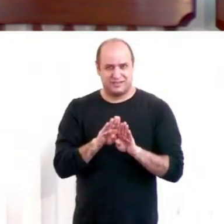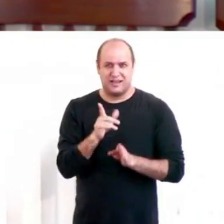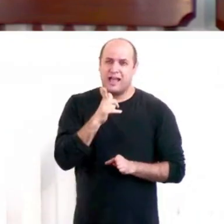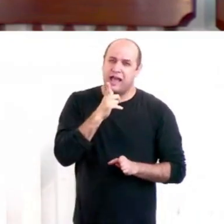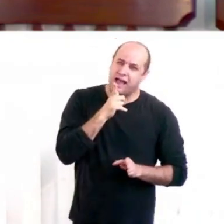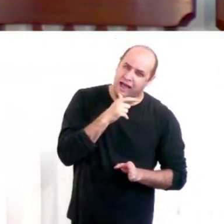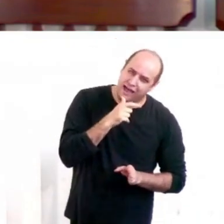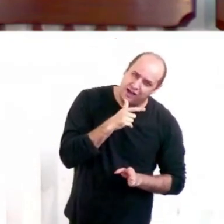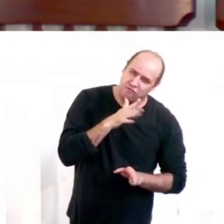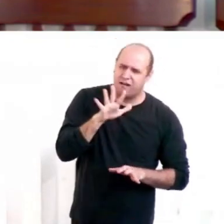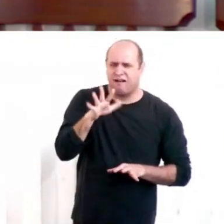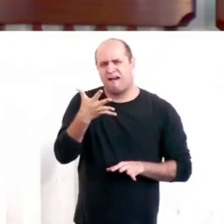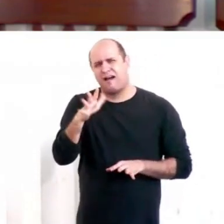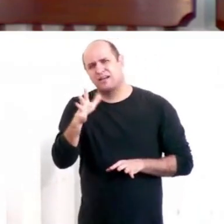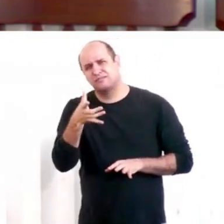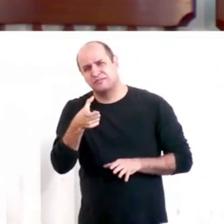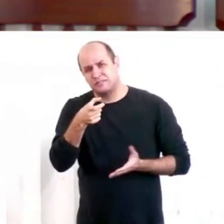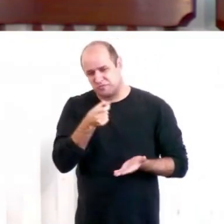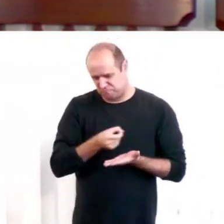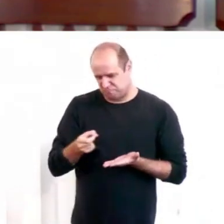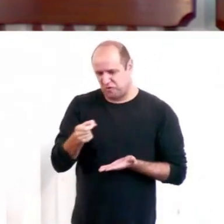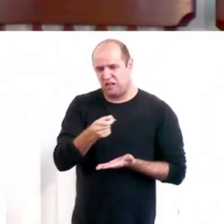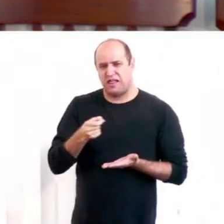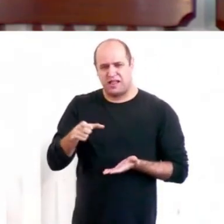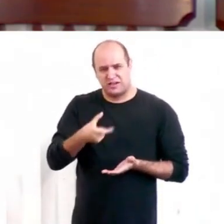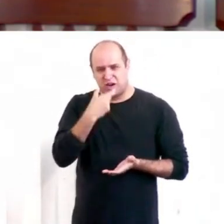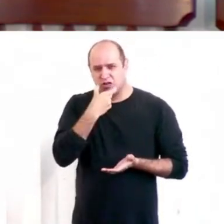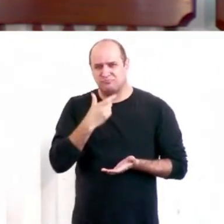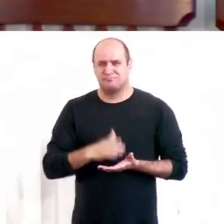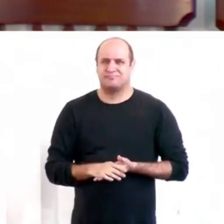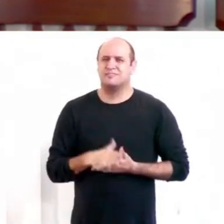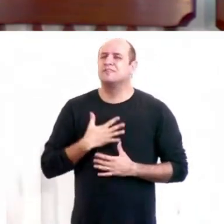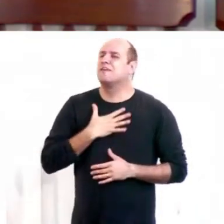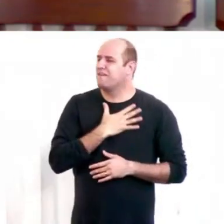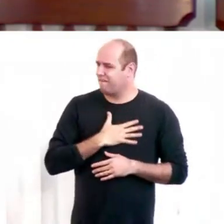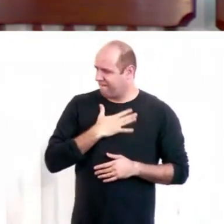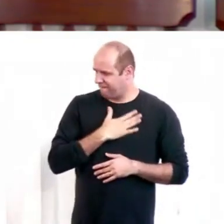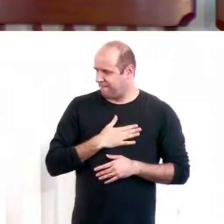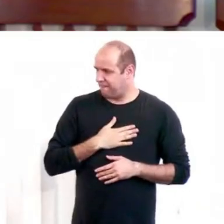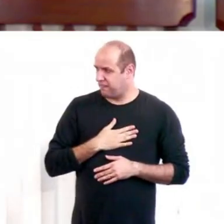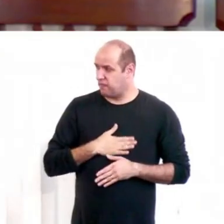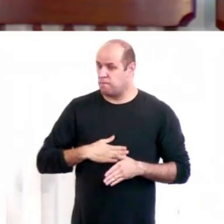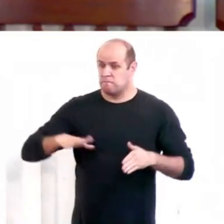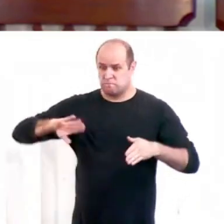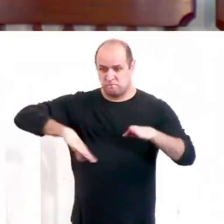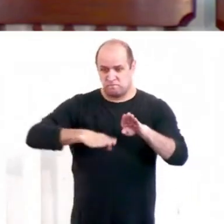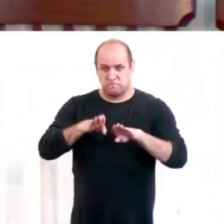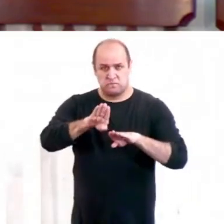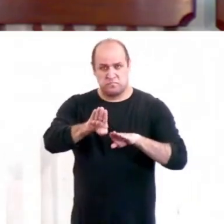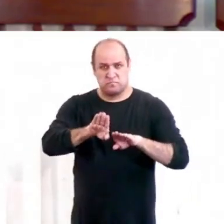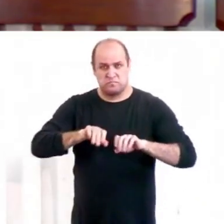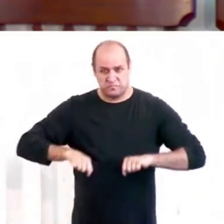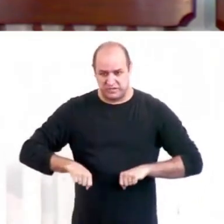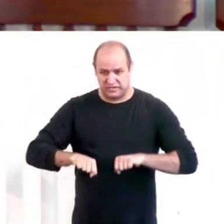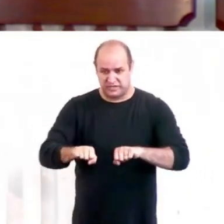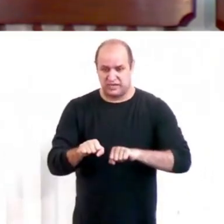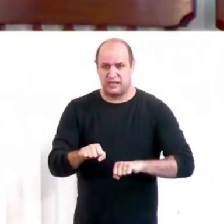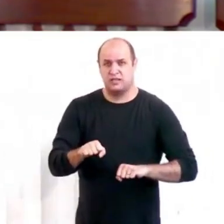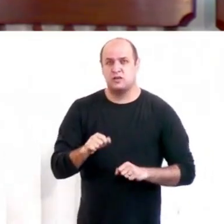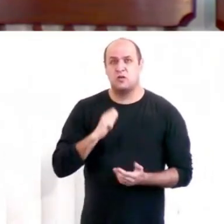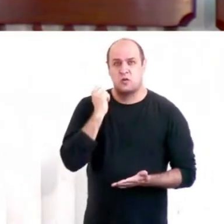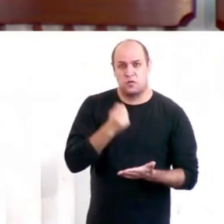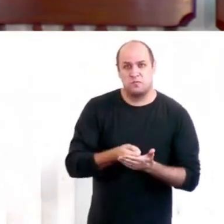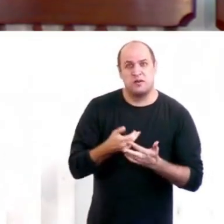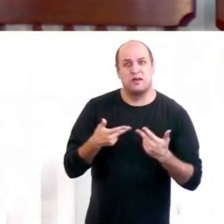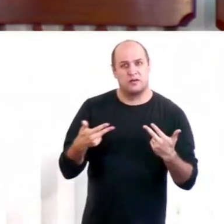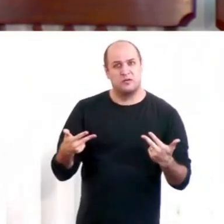bolacha. Estamos com um lanche lá muito agradável. Eu tenho que parar o carro no estacionamento do mercado para fazer uma comprinha para levar toda